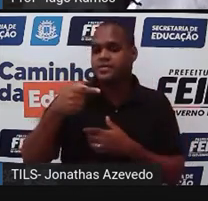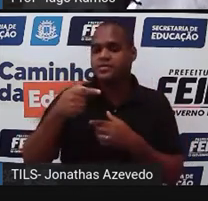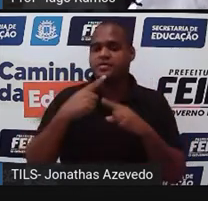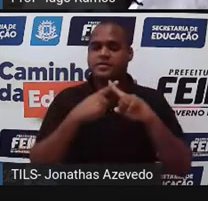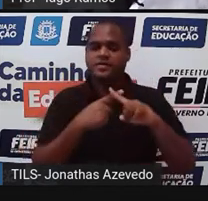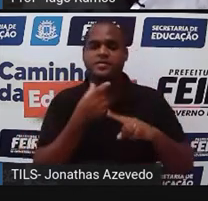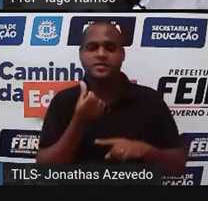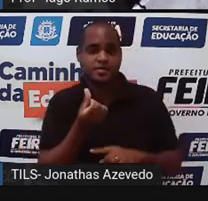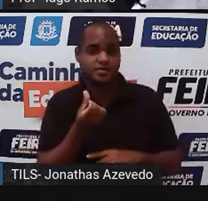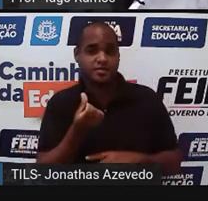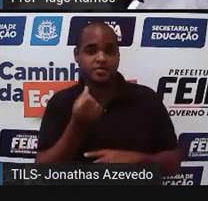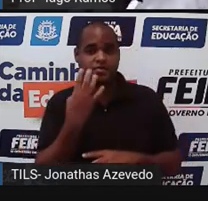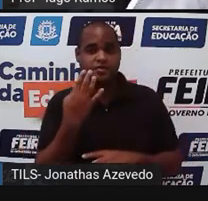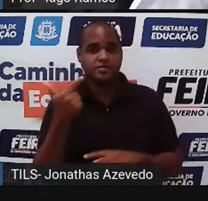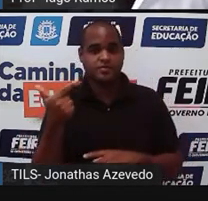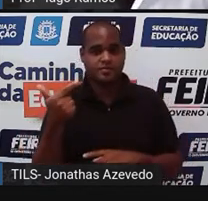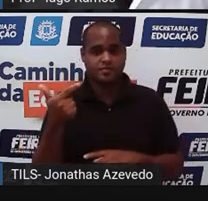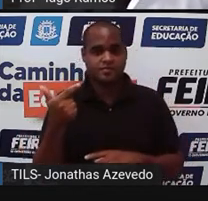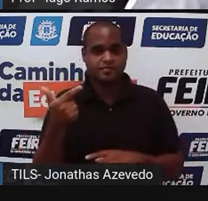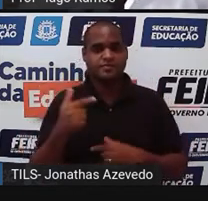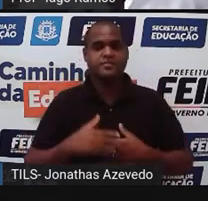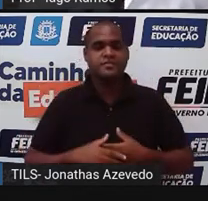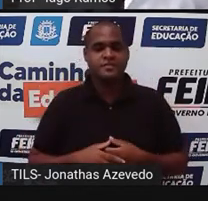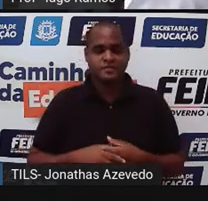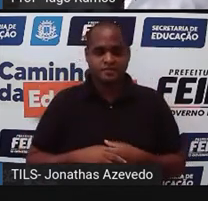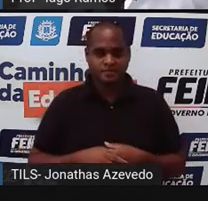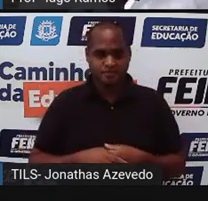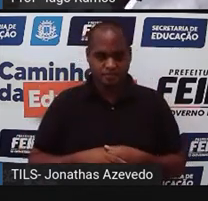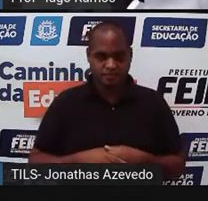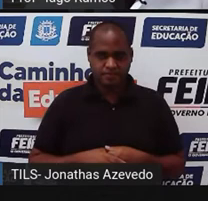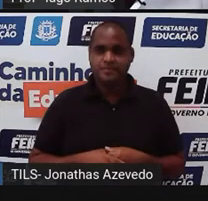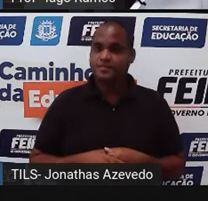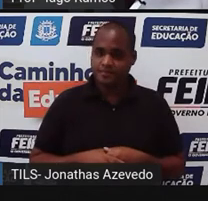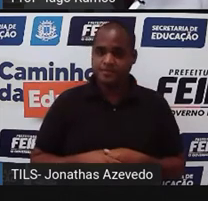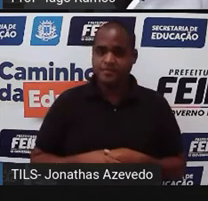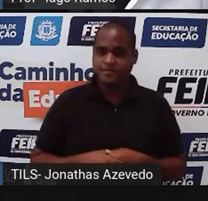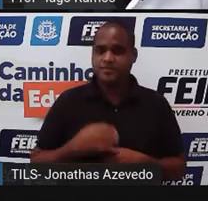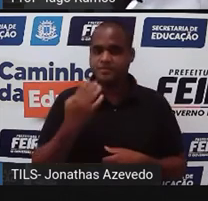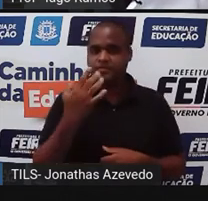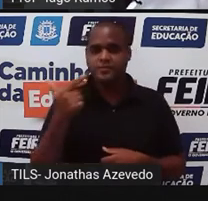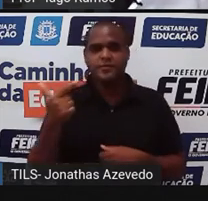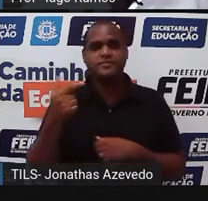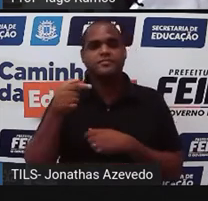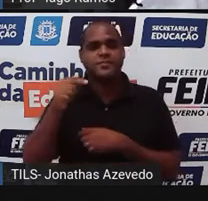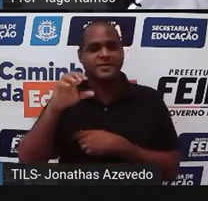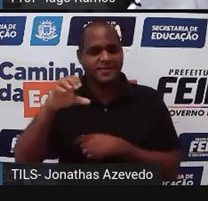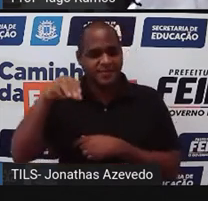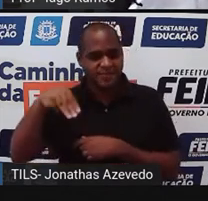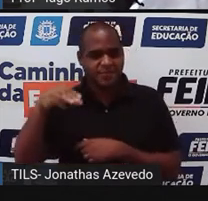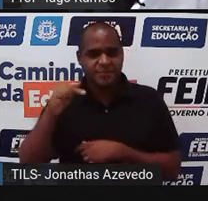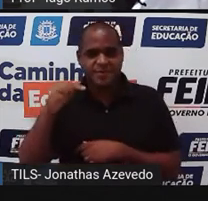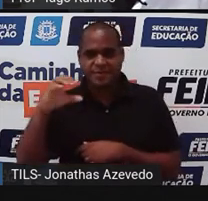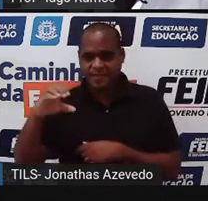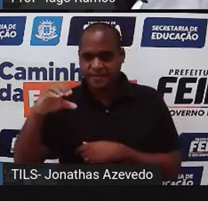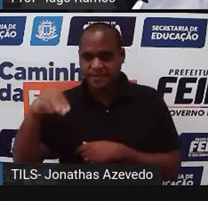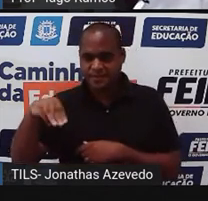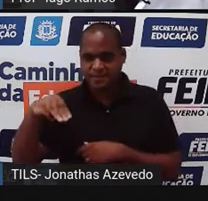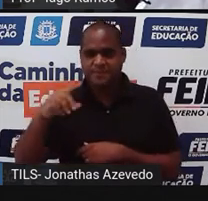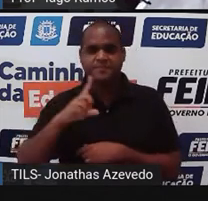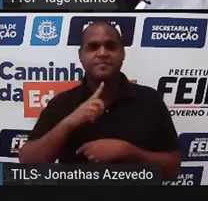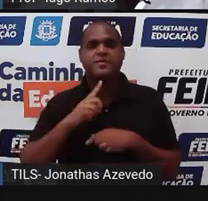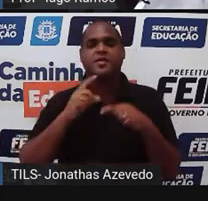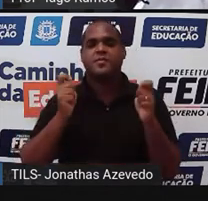x64 e 2 um centímetro vezes centímetro né a gente já vem fazendo isso e sabe que